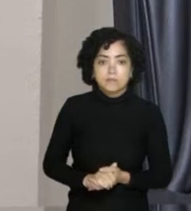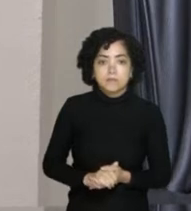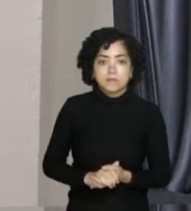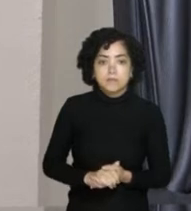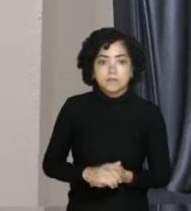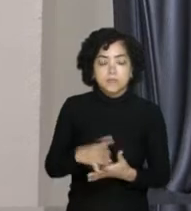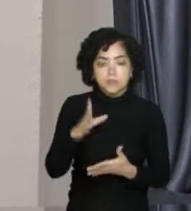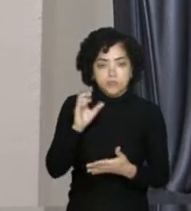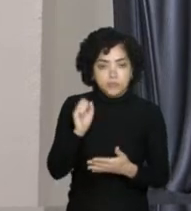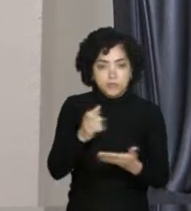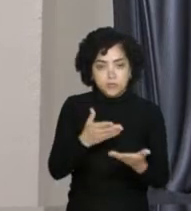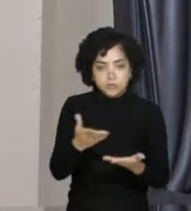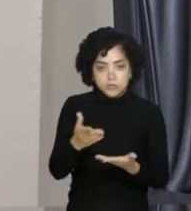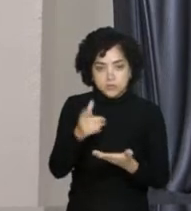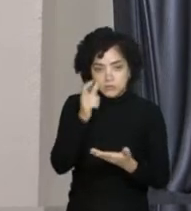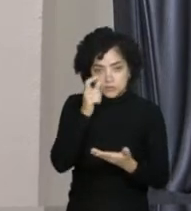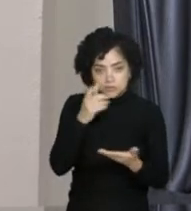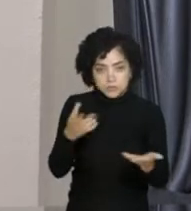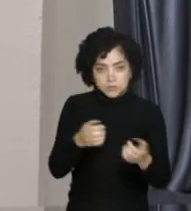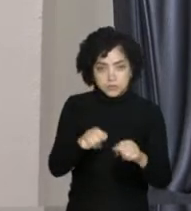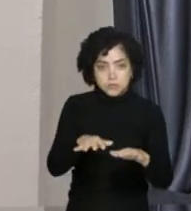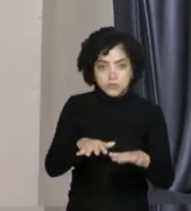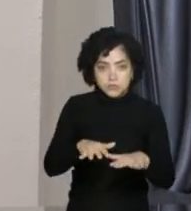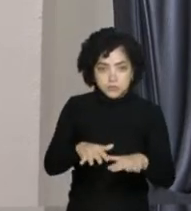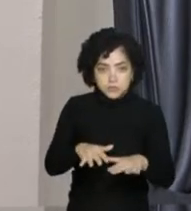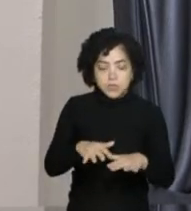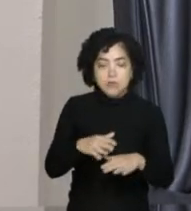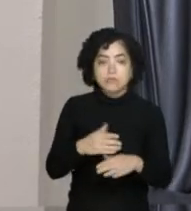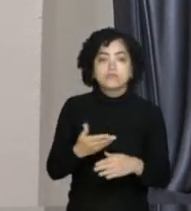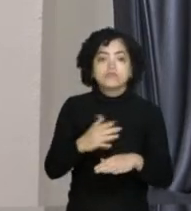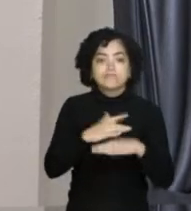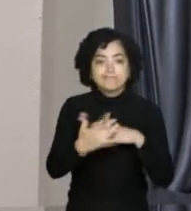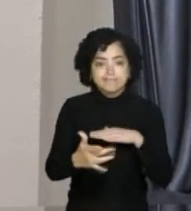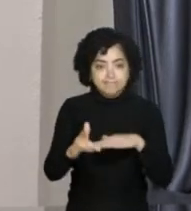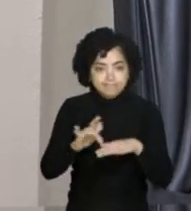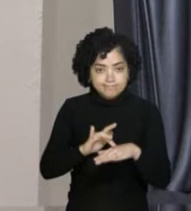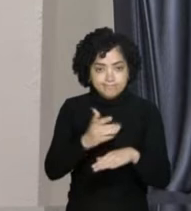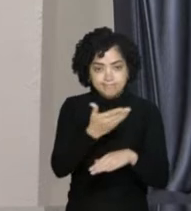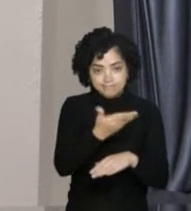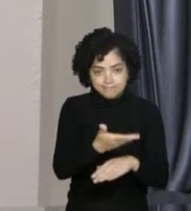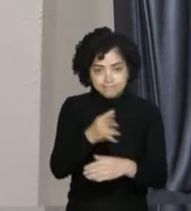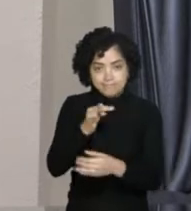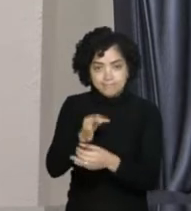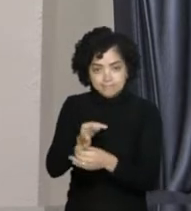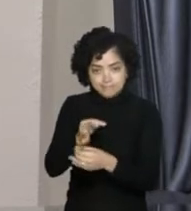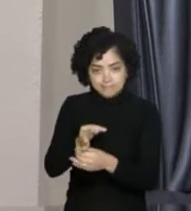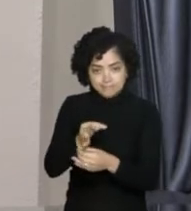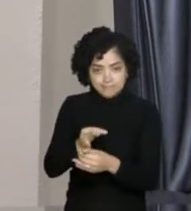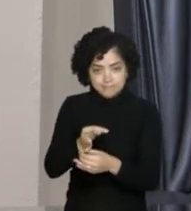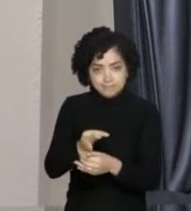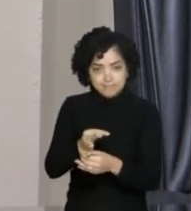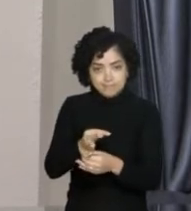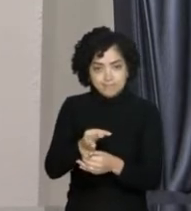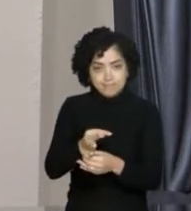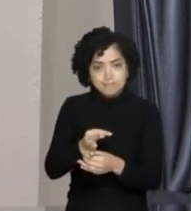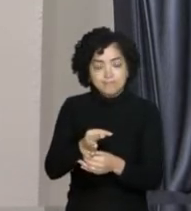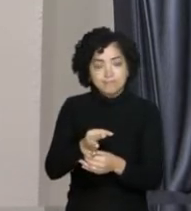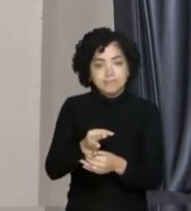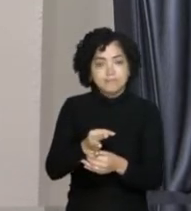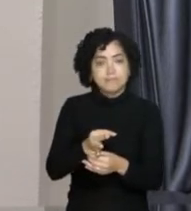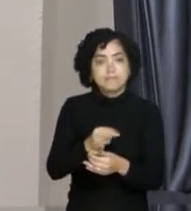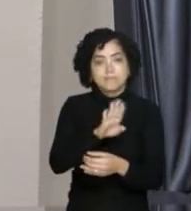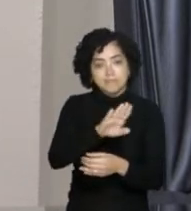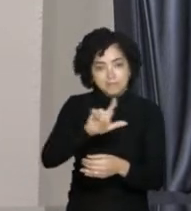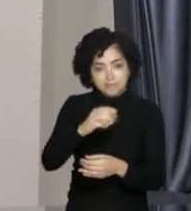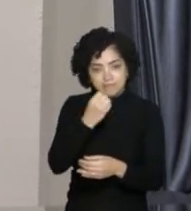ouvintes e telespectadores, amigos das redes sociais e aos nossos amigos de Timbó, nossos vizinhos ali de Blumenau. Sejam